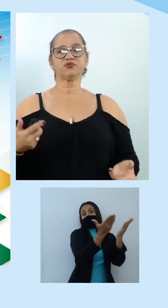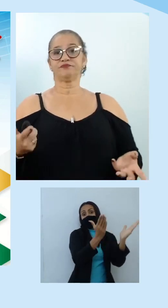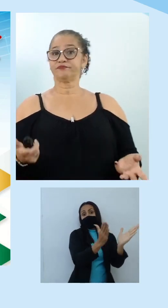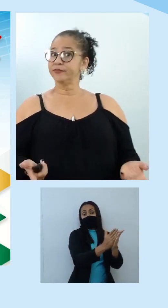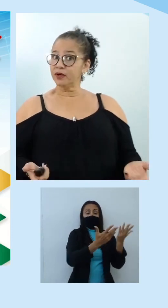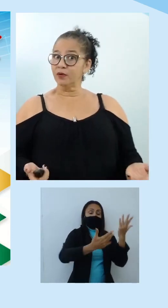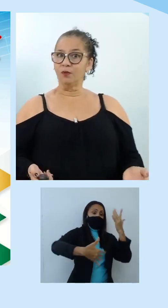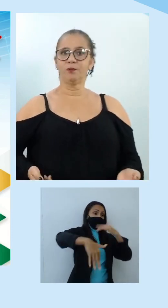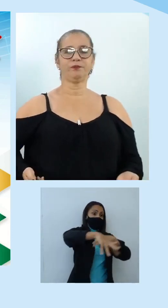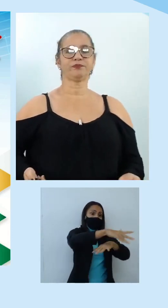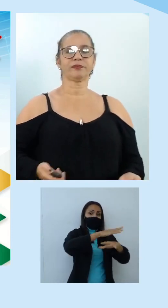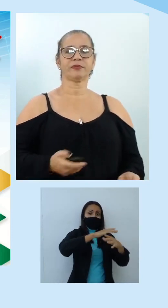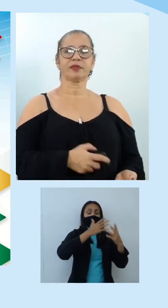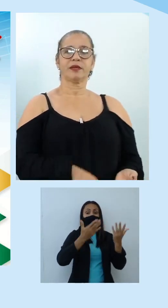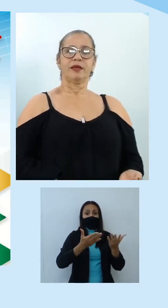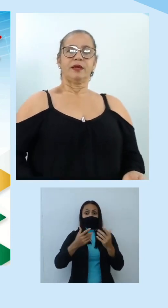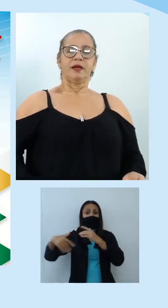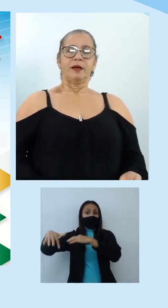urbanos, não.